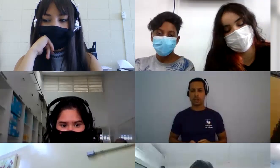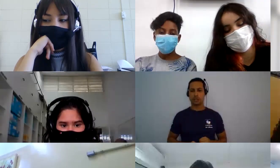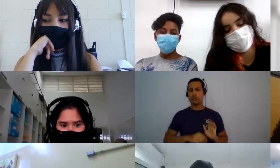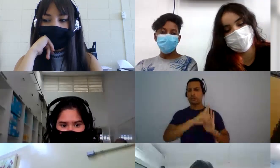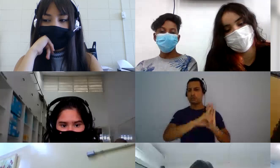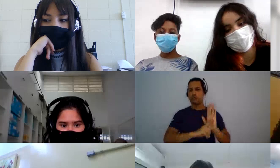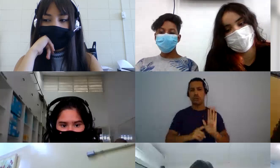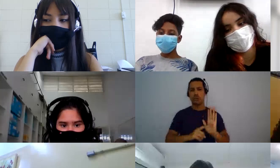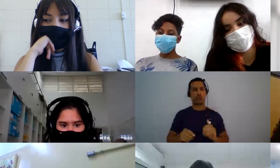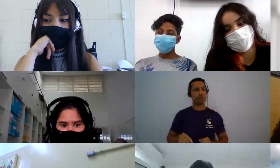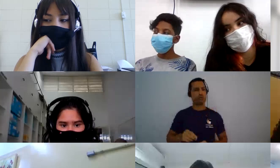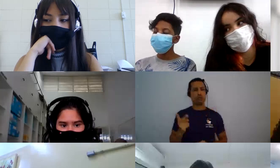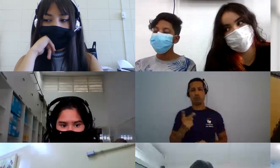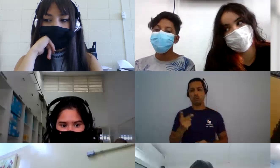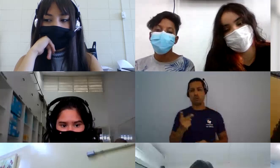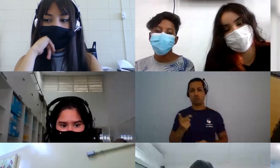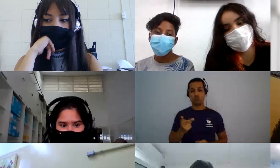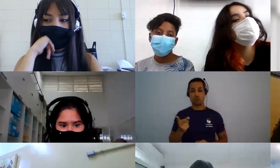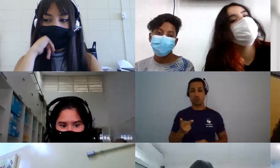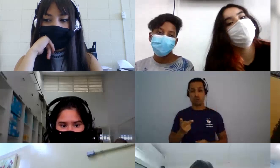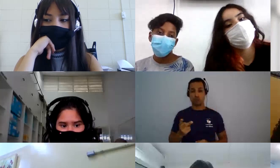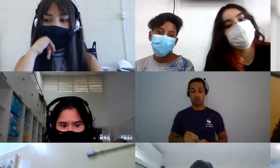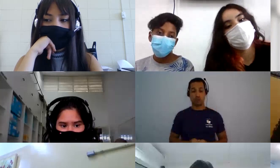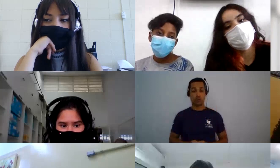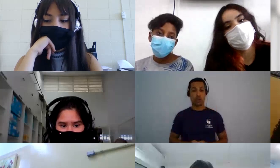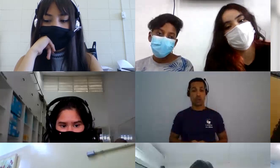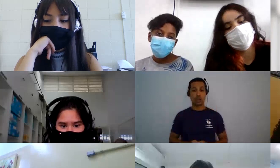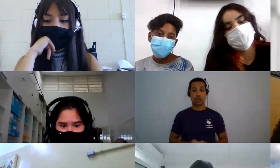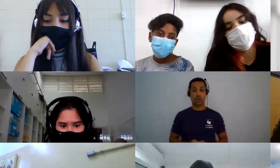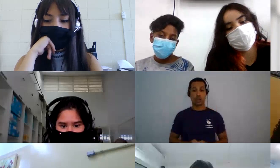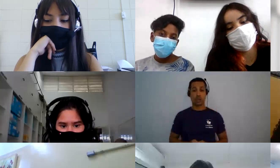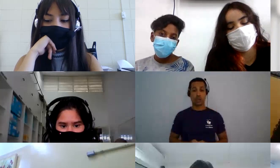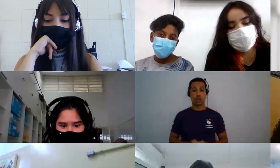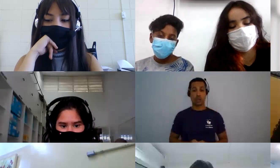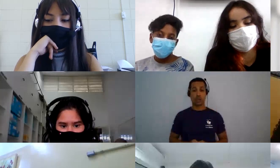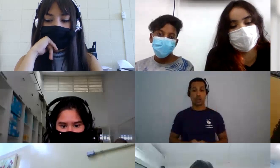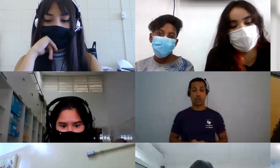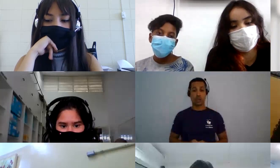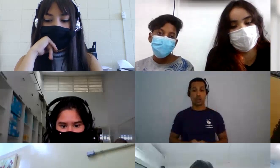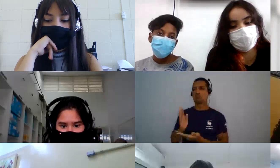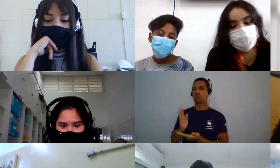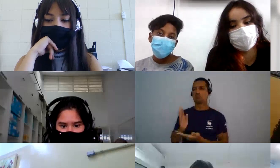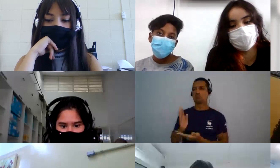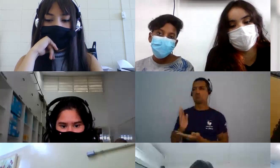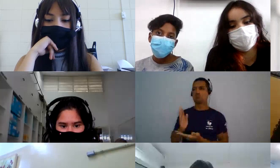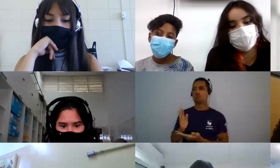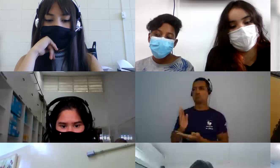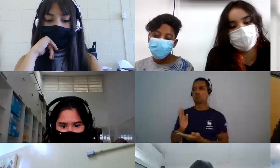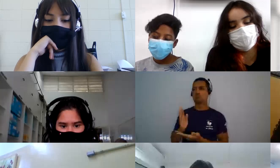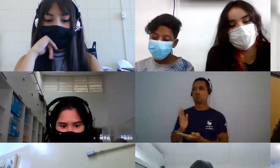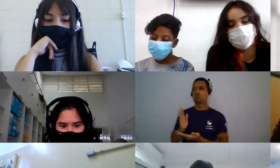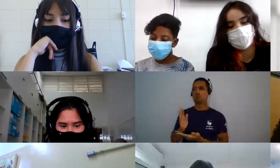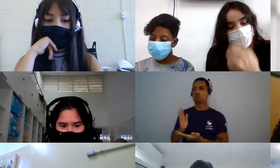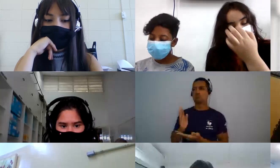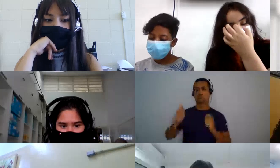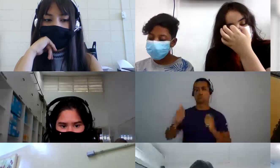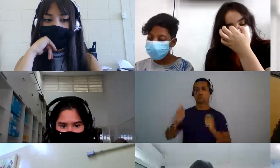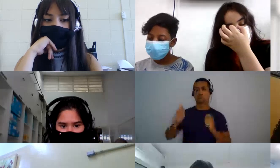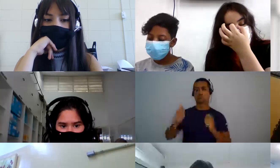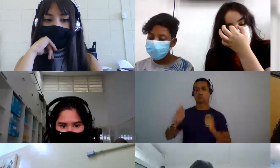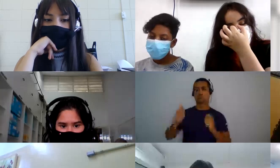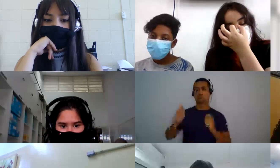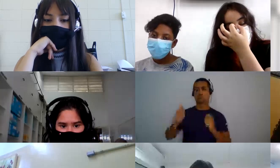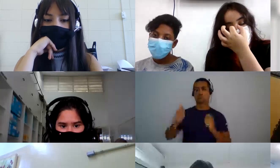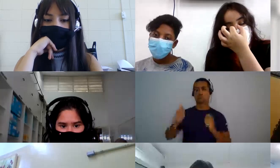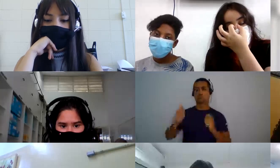coisas. Direito é para algumas pessoas que se sentem preparadas, que estão... achando que estão preparadas e que têm